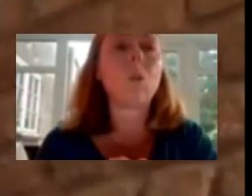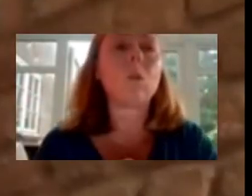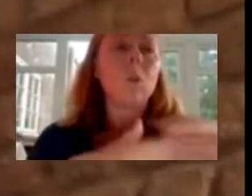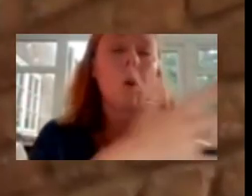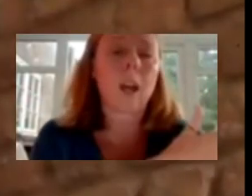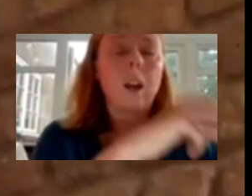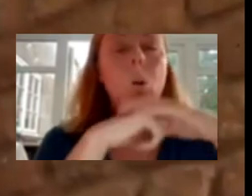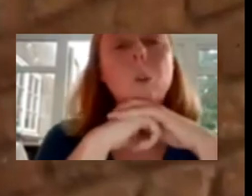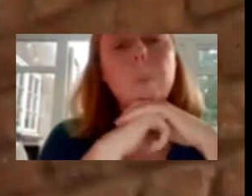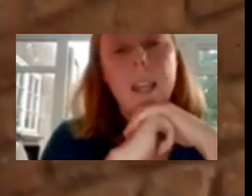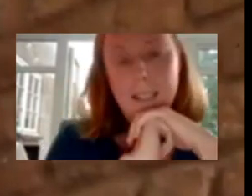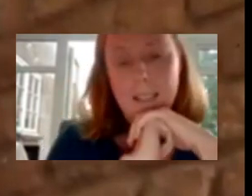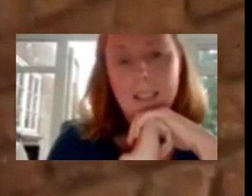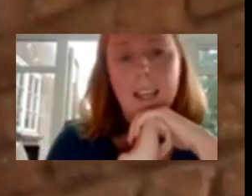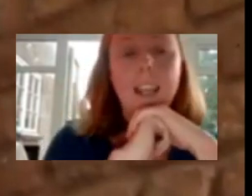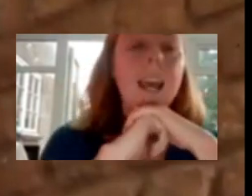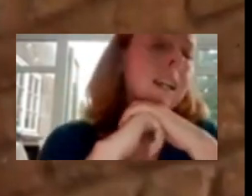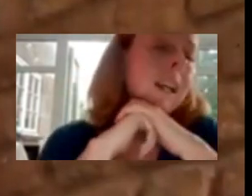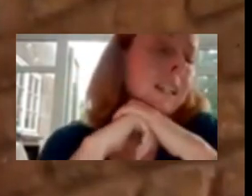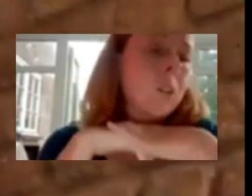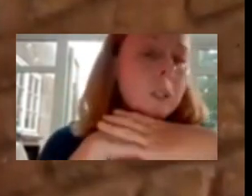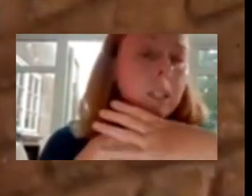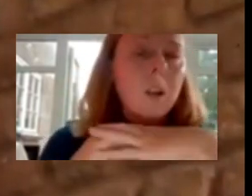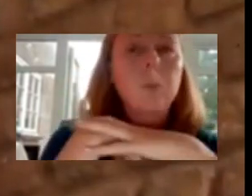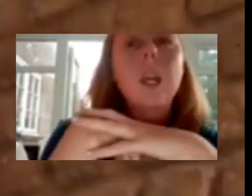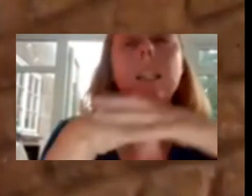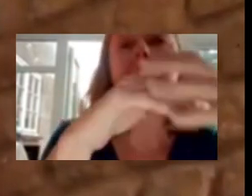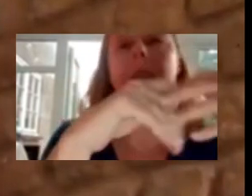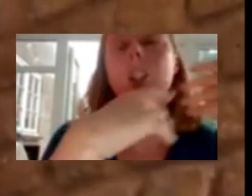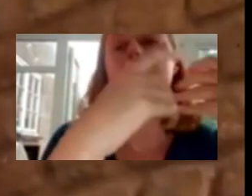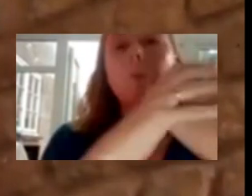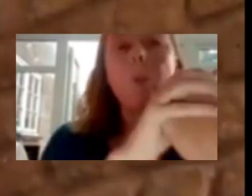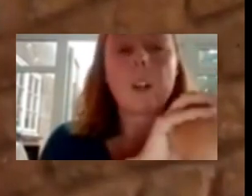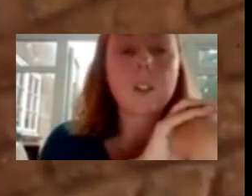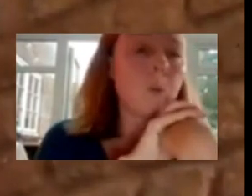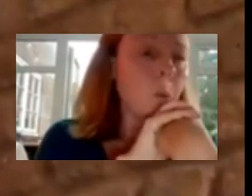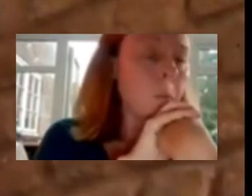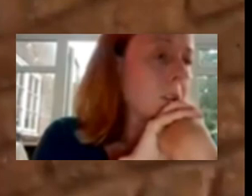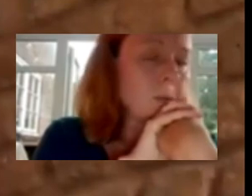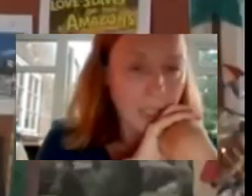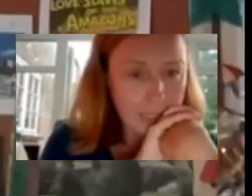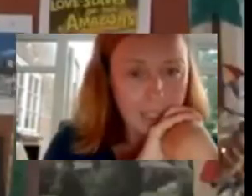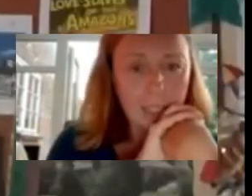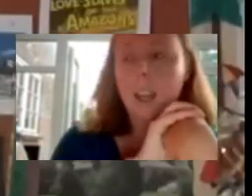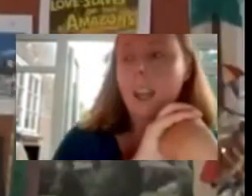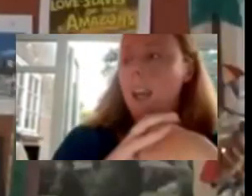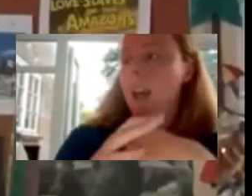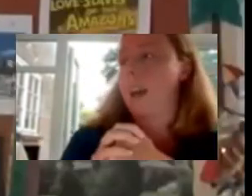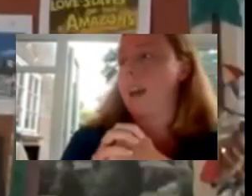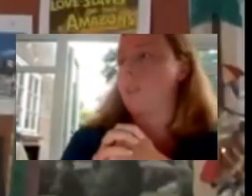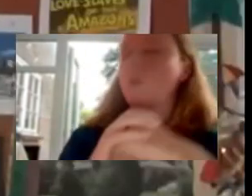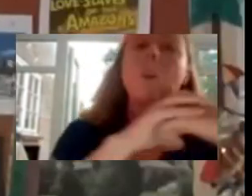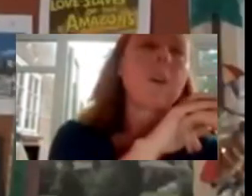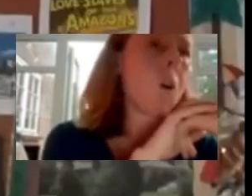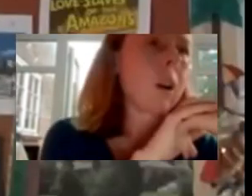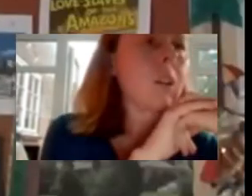com outros países, né? E ela cita um exemplo: se a gente for fazer um filme de fantasia